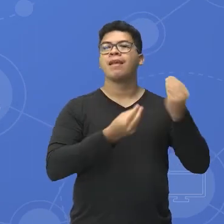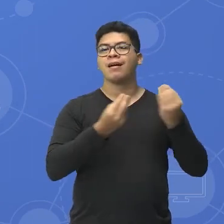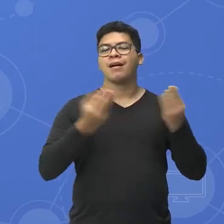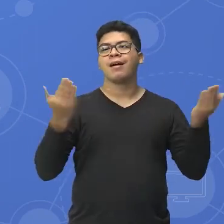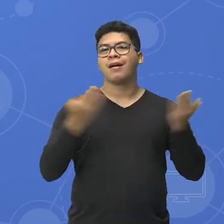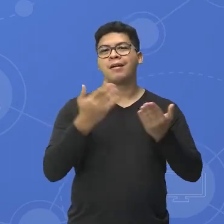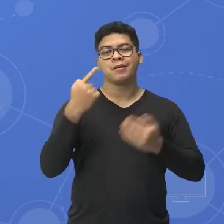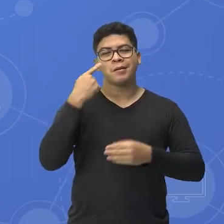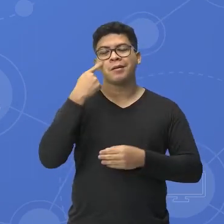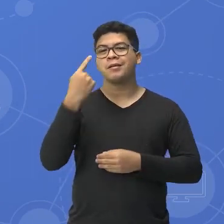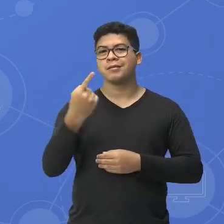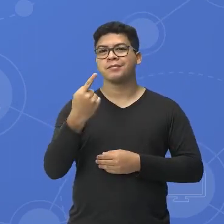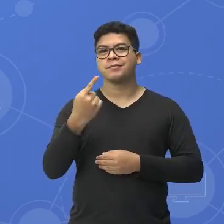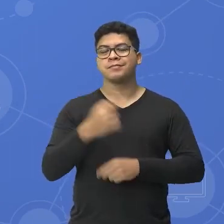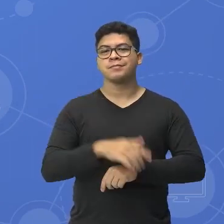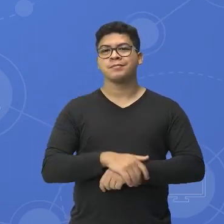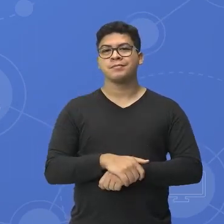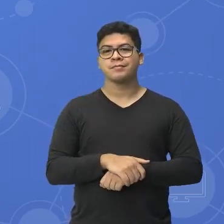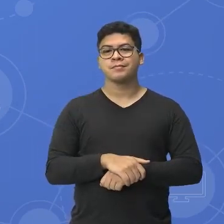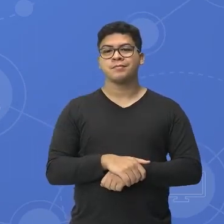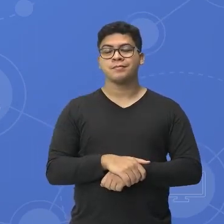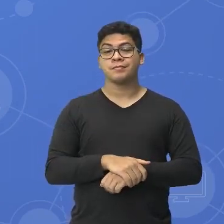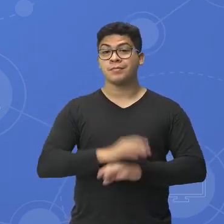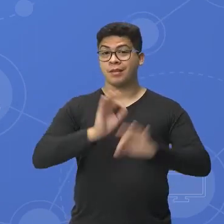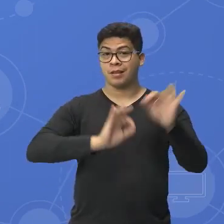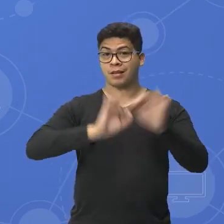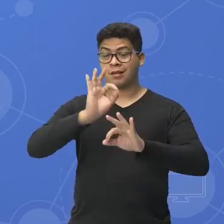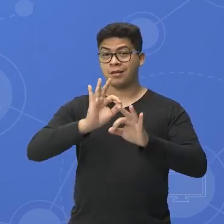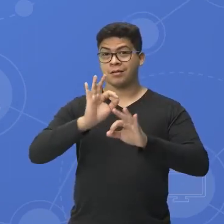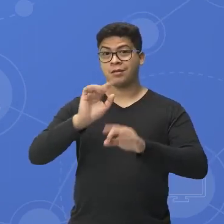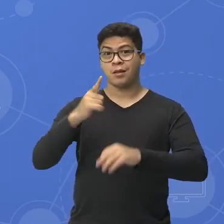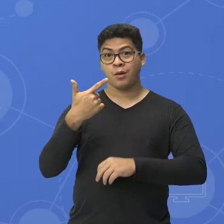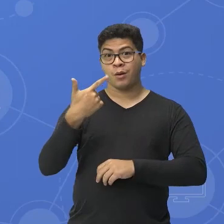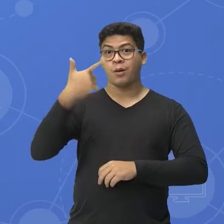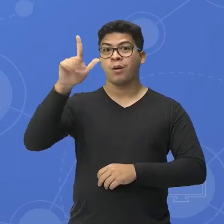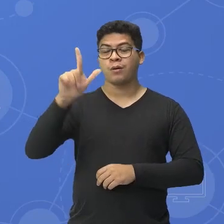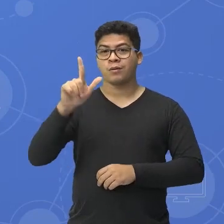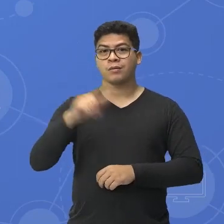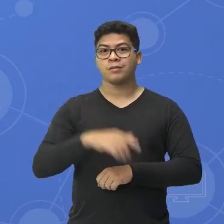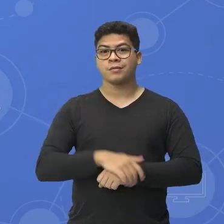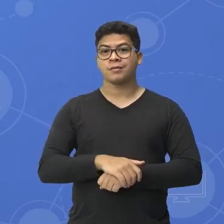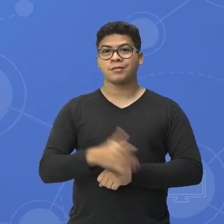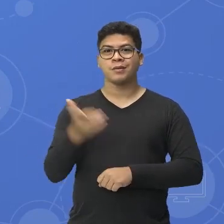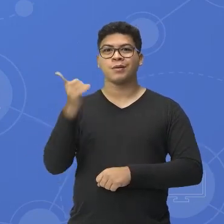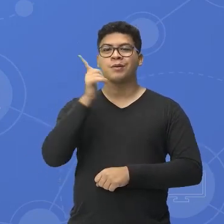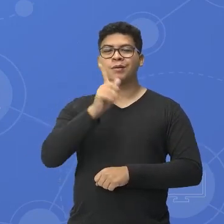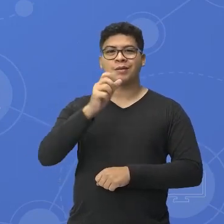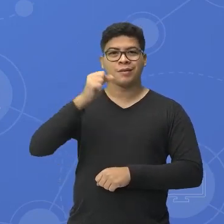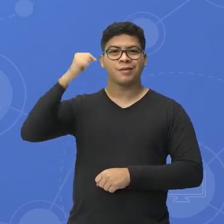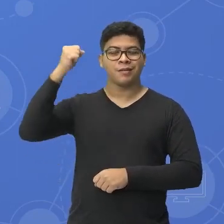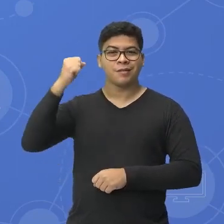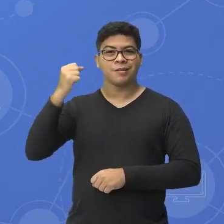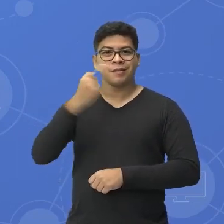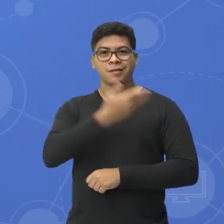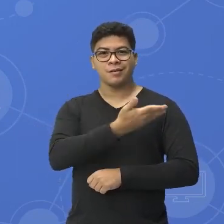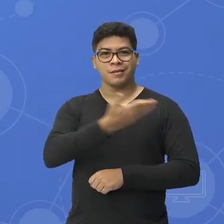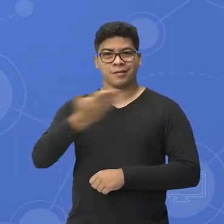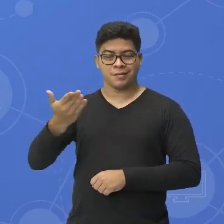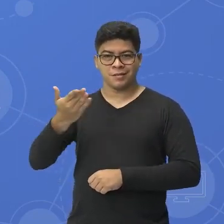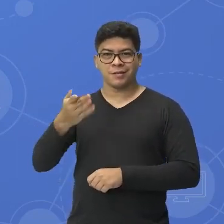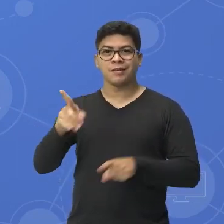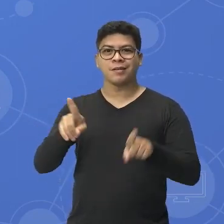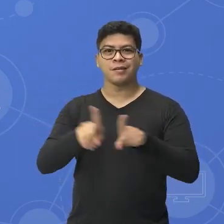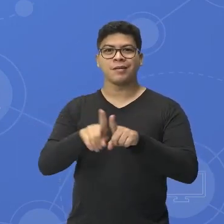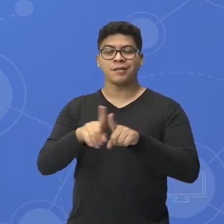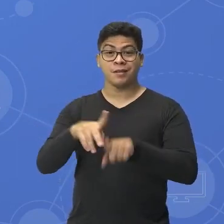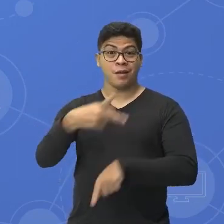Então, agora nós vamos nos preparar para o nosso conquistar, tá certo? E eu espero aí que vocês tenham